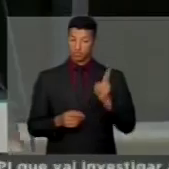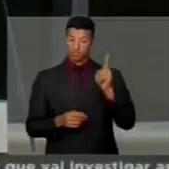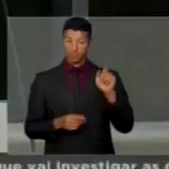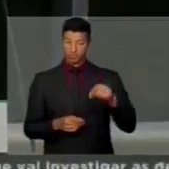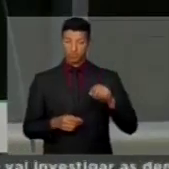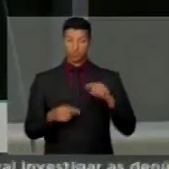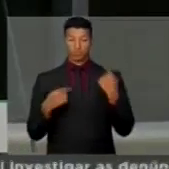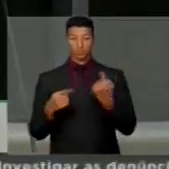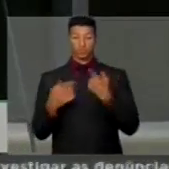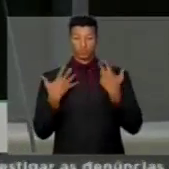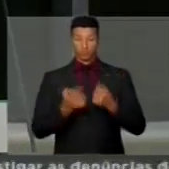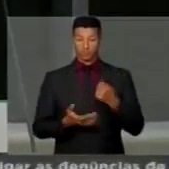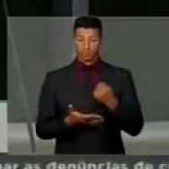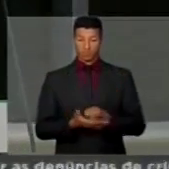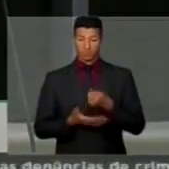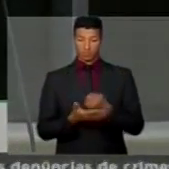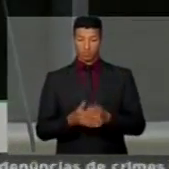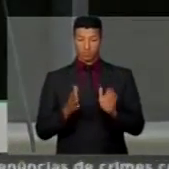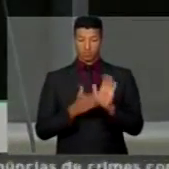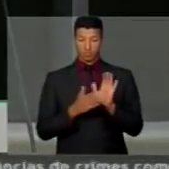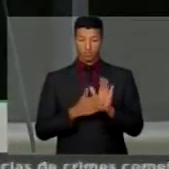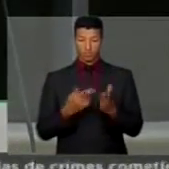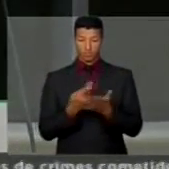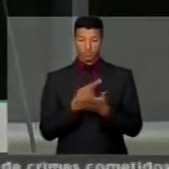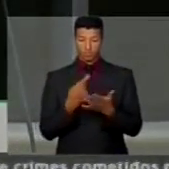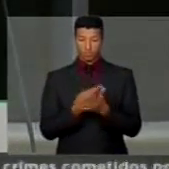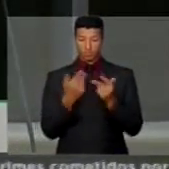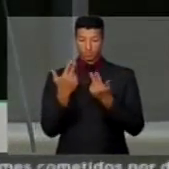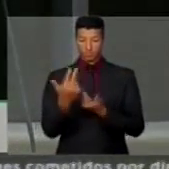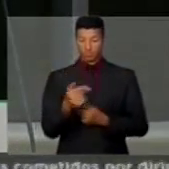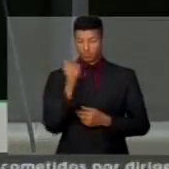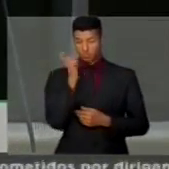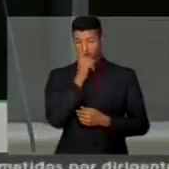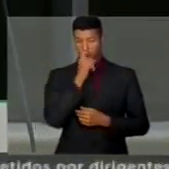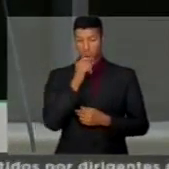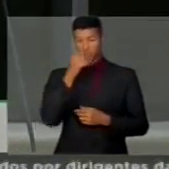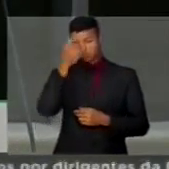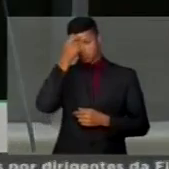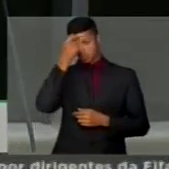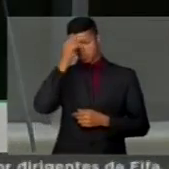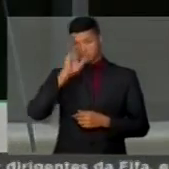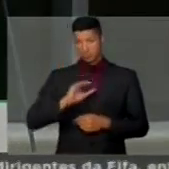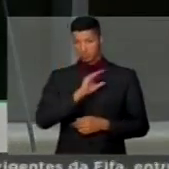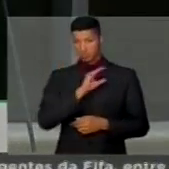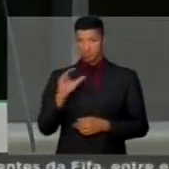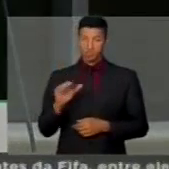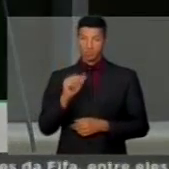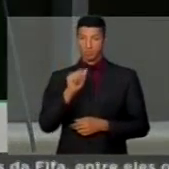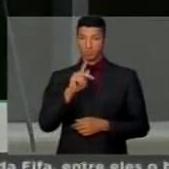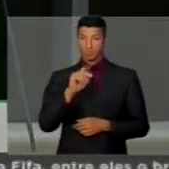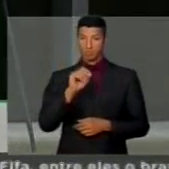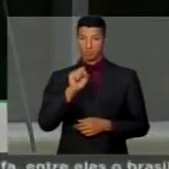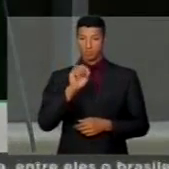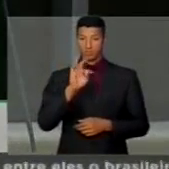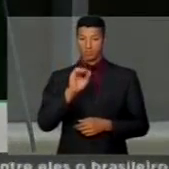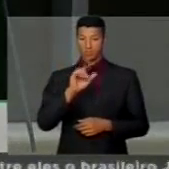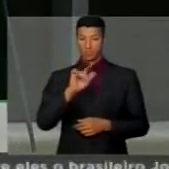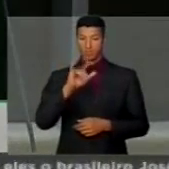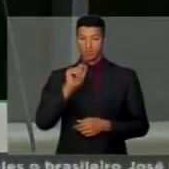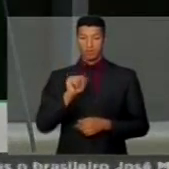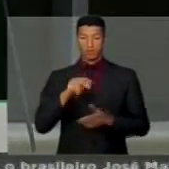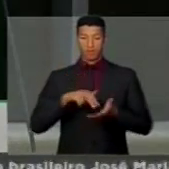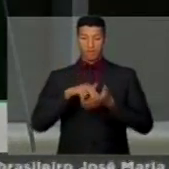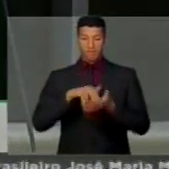permanece, nós vamos ser obrigados a tratar o equívoco como mentira. A Igreja Católica Apostólica no Brasil, ela